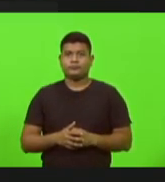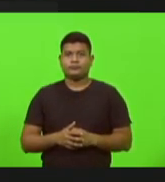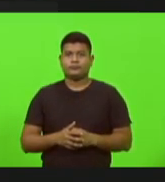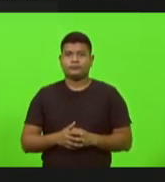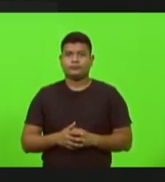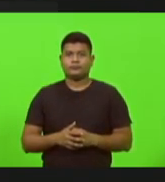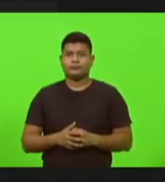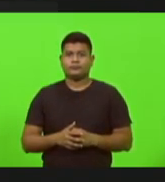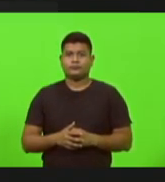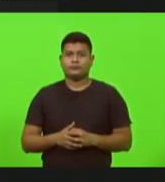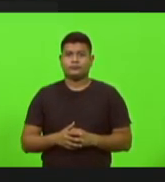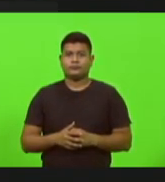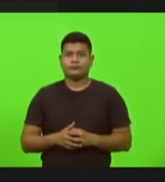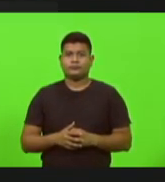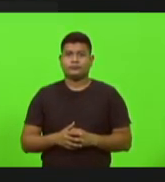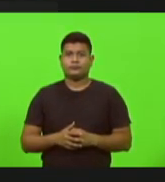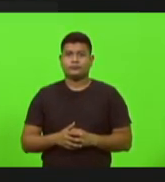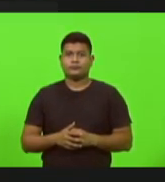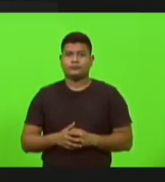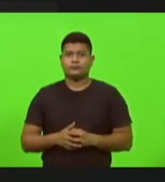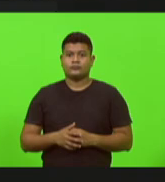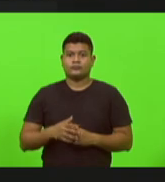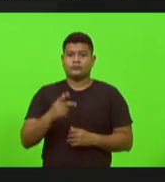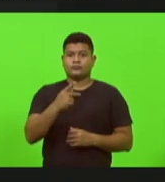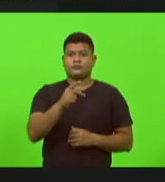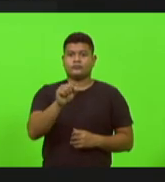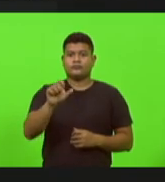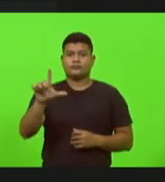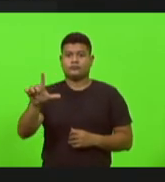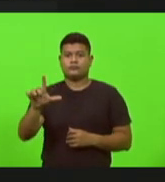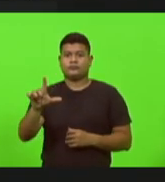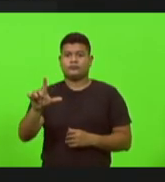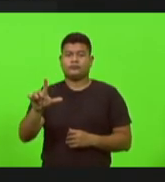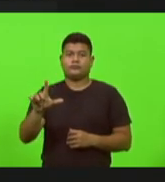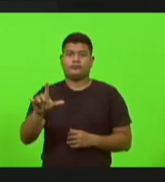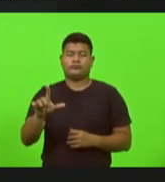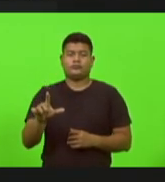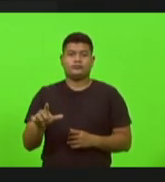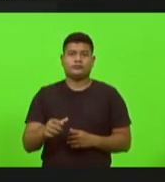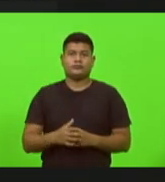Quarto horário, ao PSL.